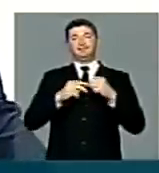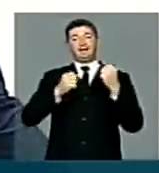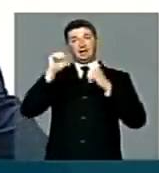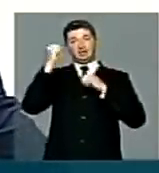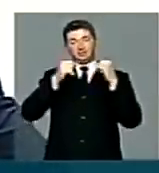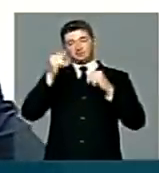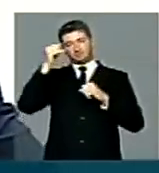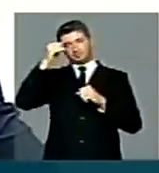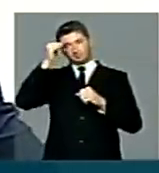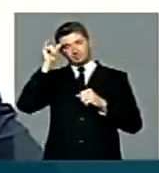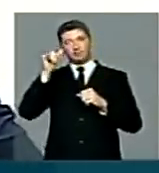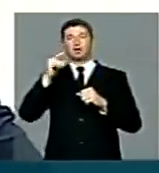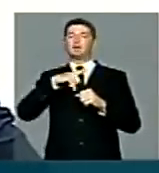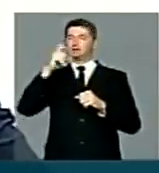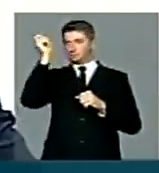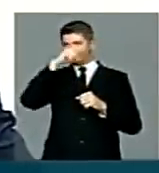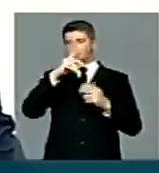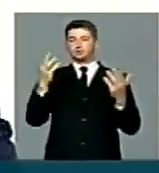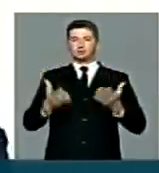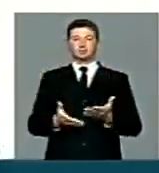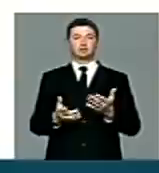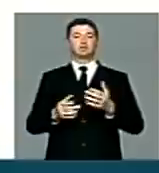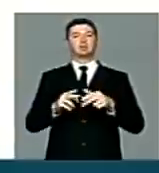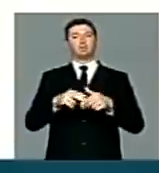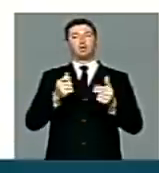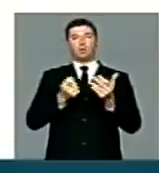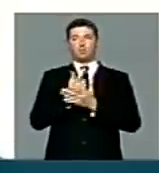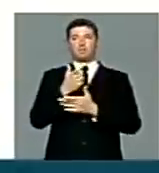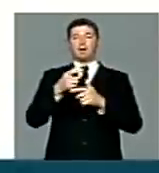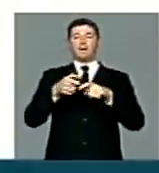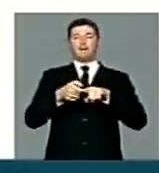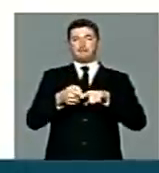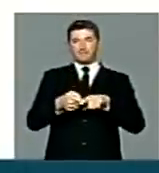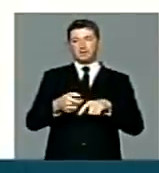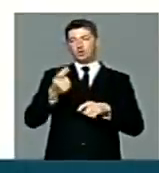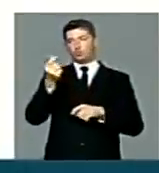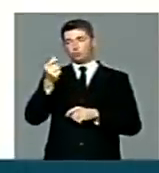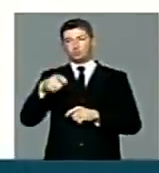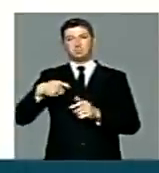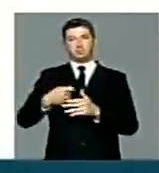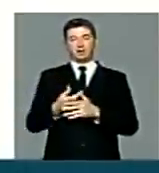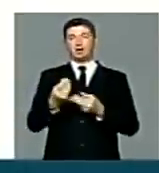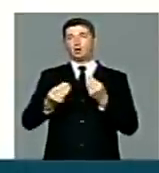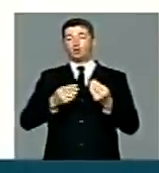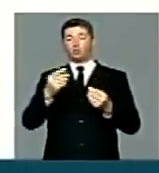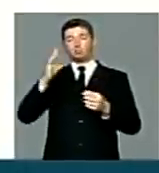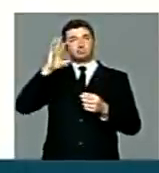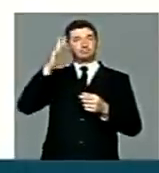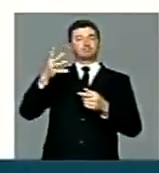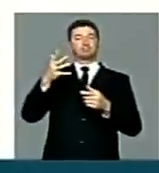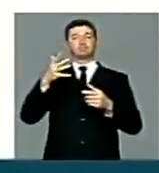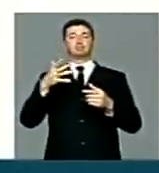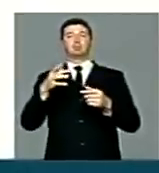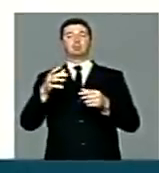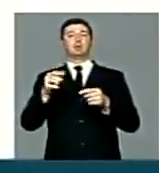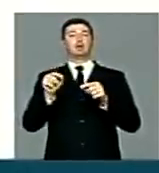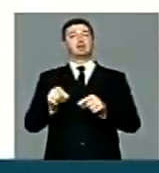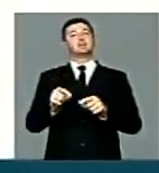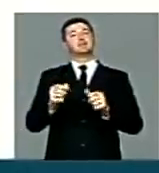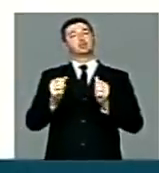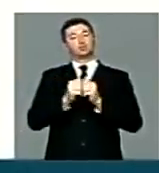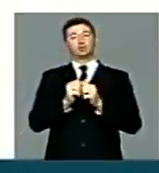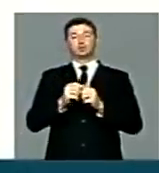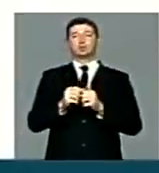com as dificuldades que estão passando com aquisição de milha dos custos então estamos muito preocupados para encontrar uma solução com